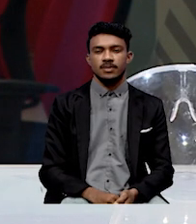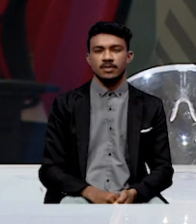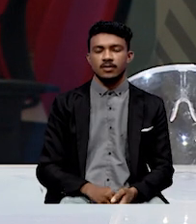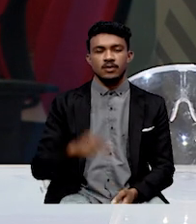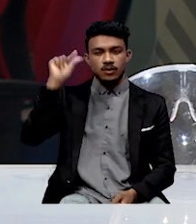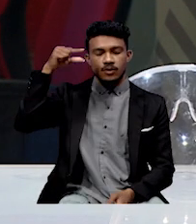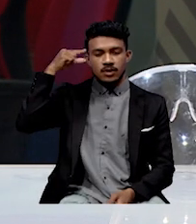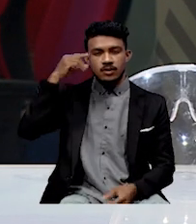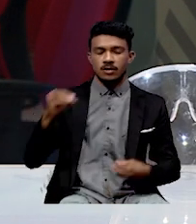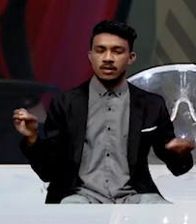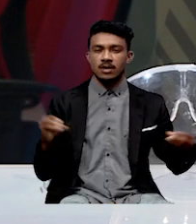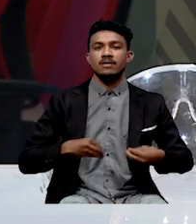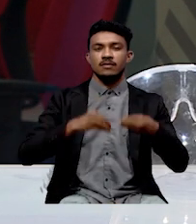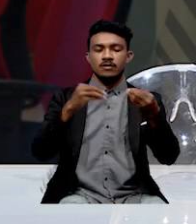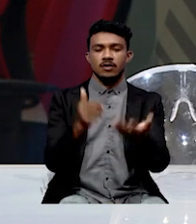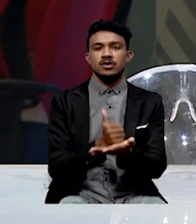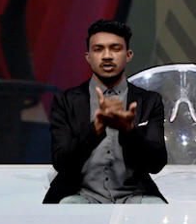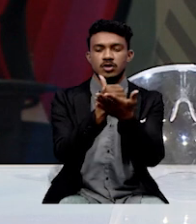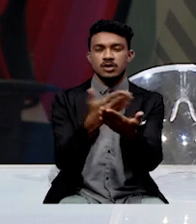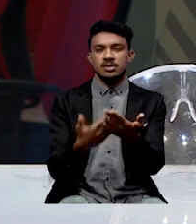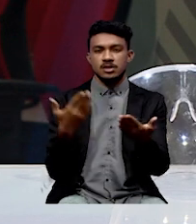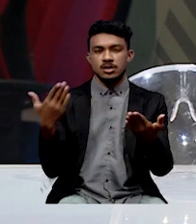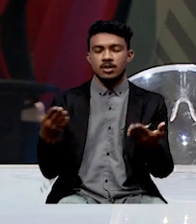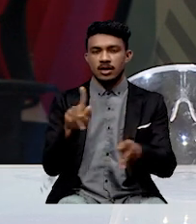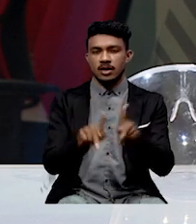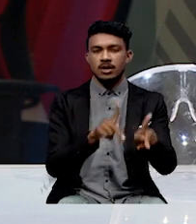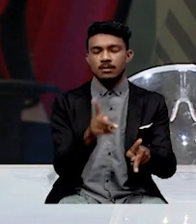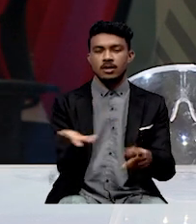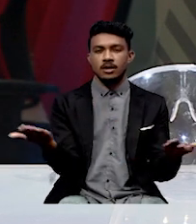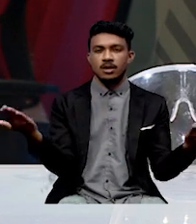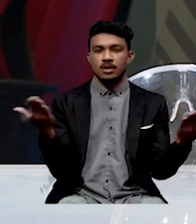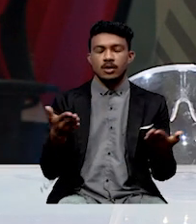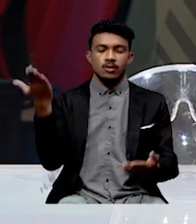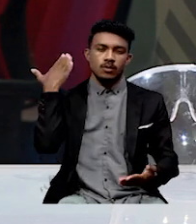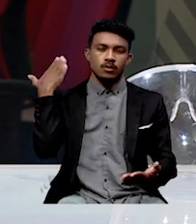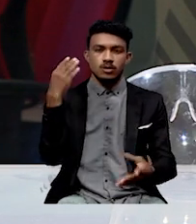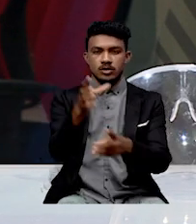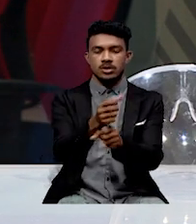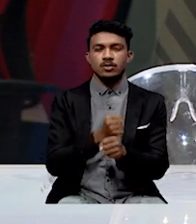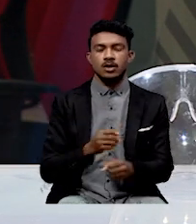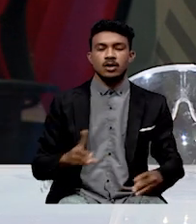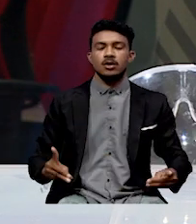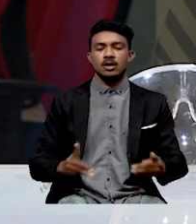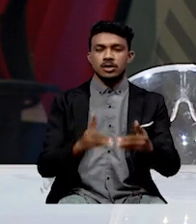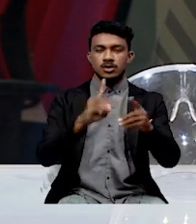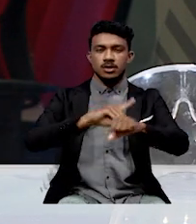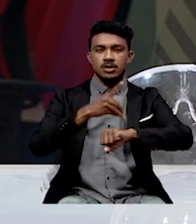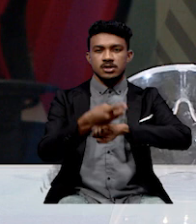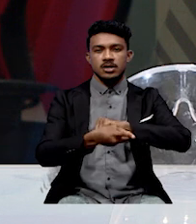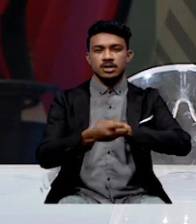Governo se la fo apoio material construção basirão nebe mak antes ne afetado na desastre